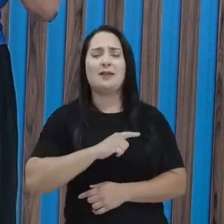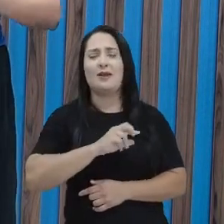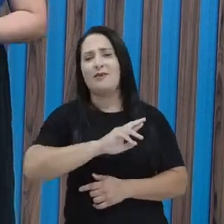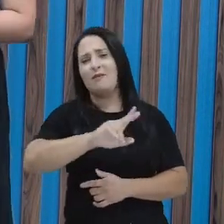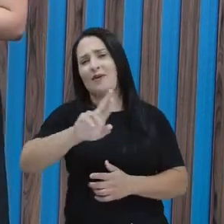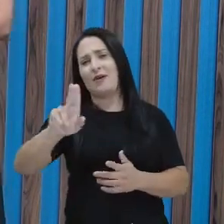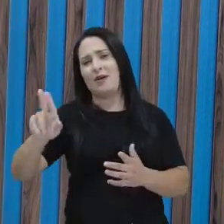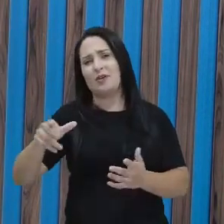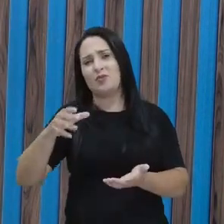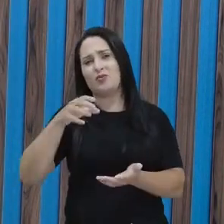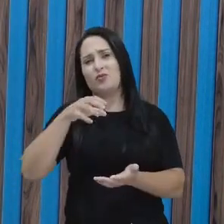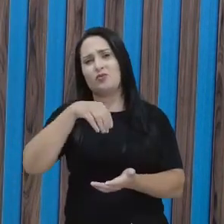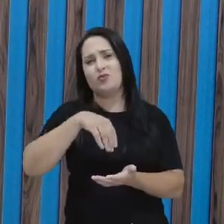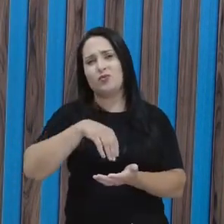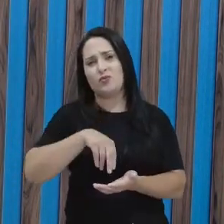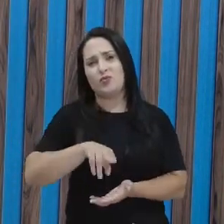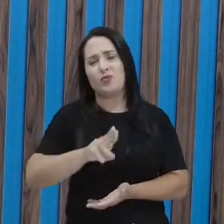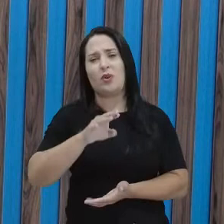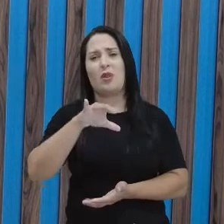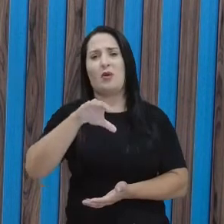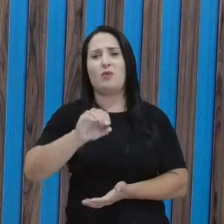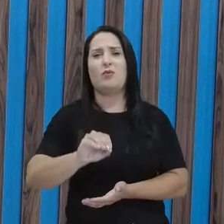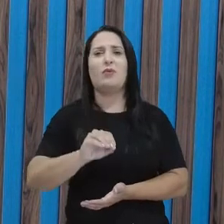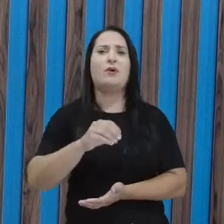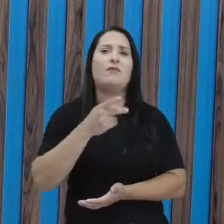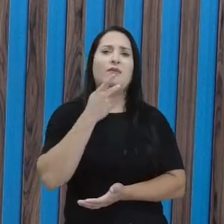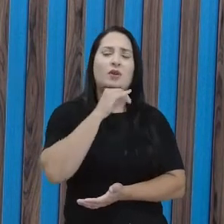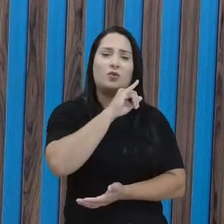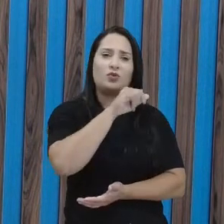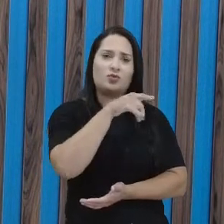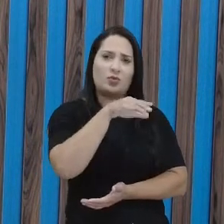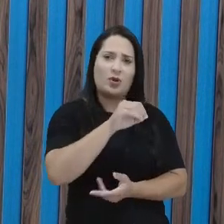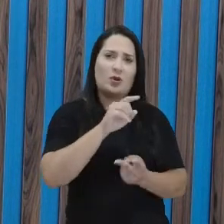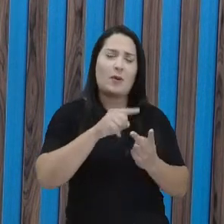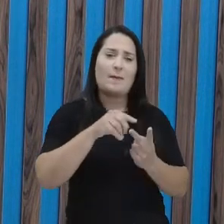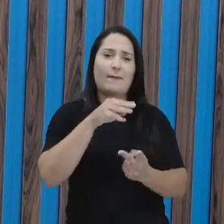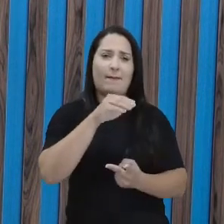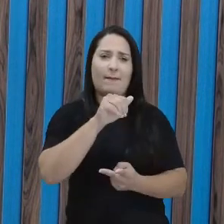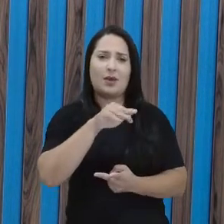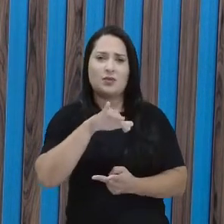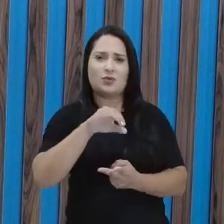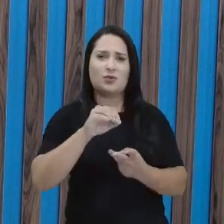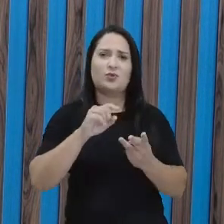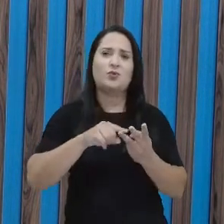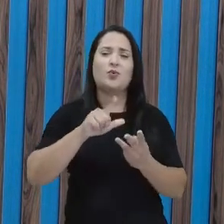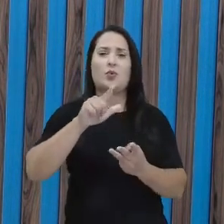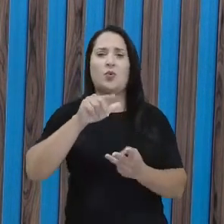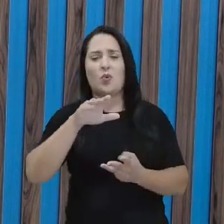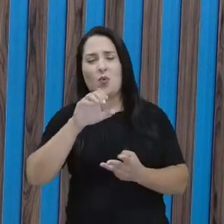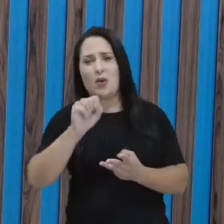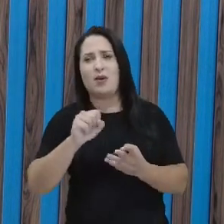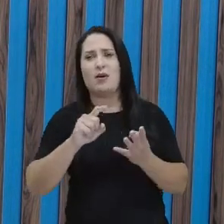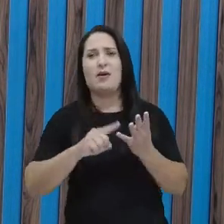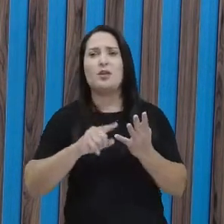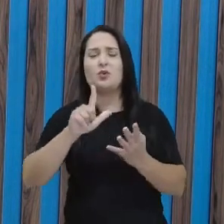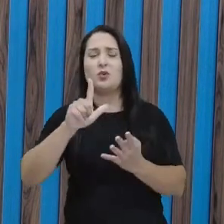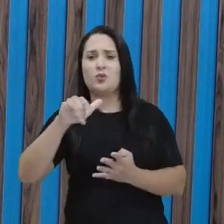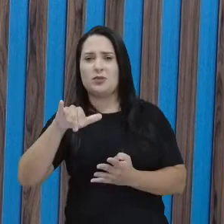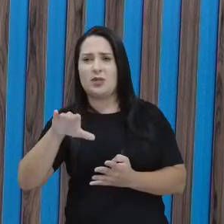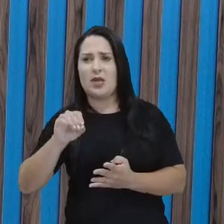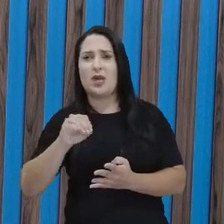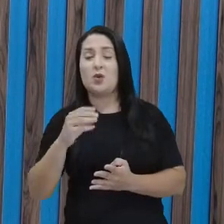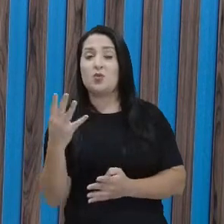núcleo. Então, quando eu digo João, Márcio, Lucas e Luciano, os 4 aqui, eles formam um